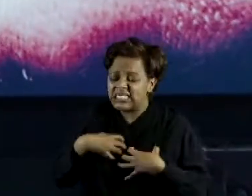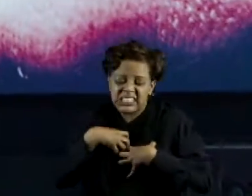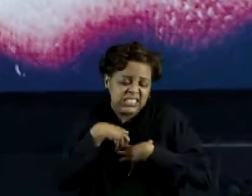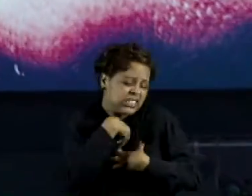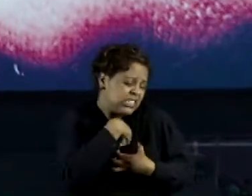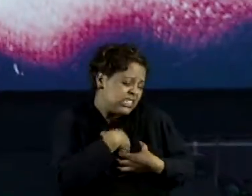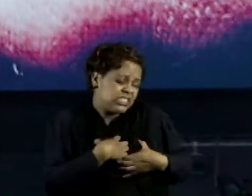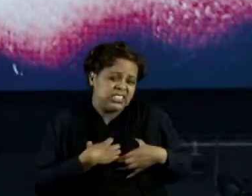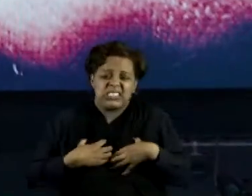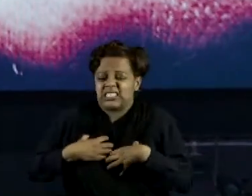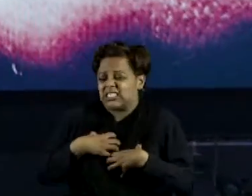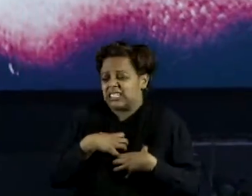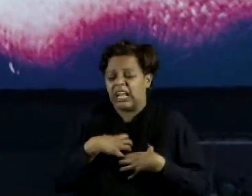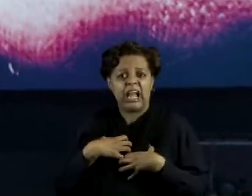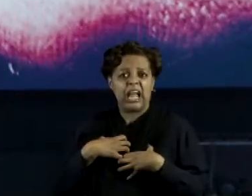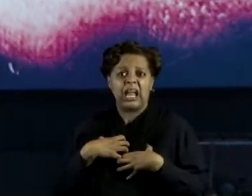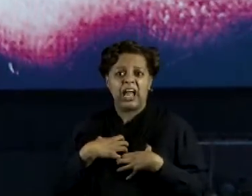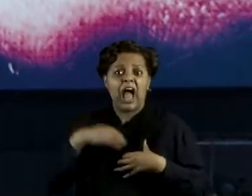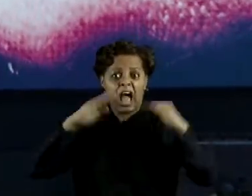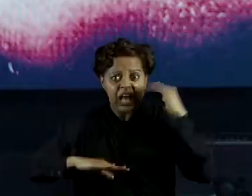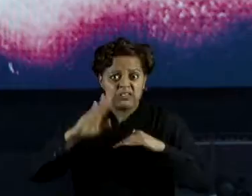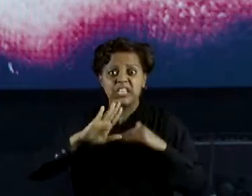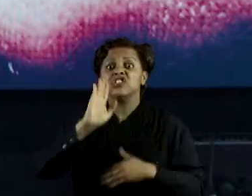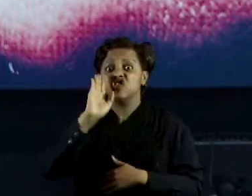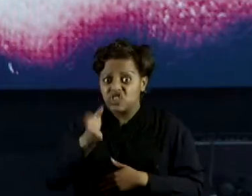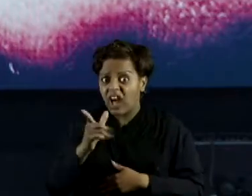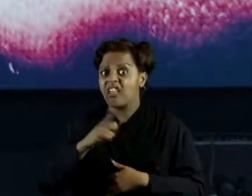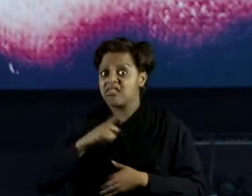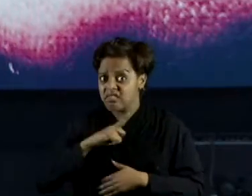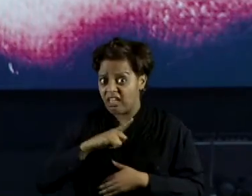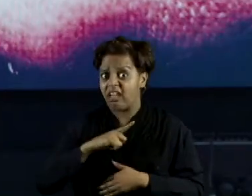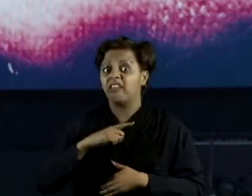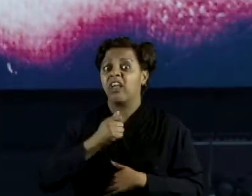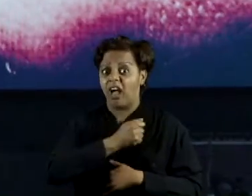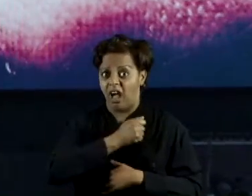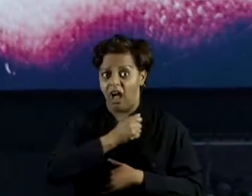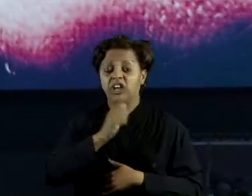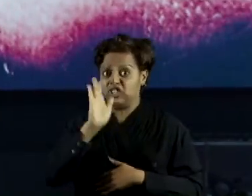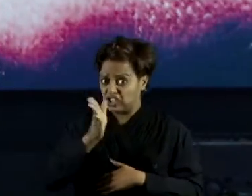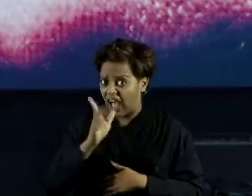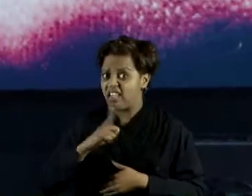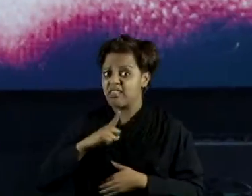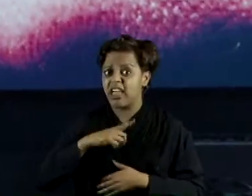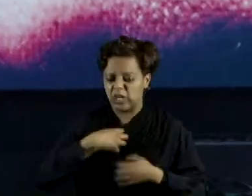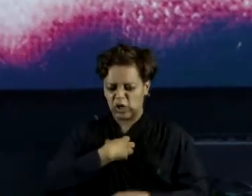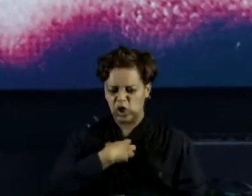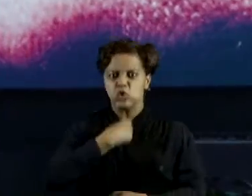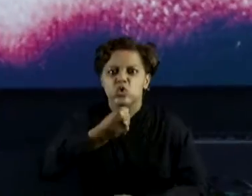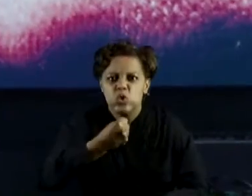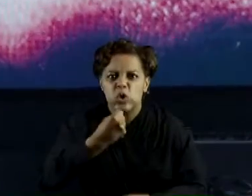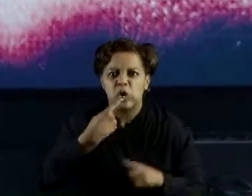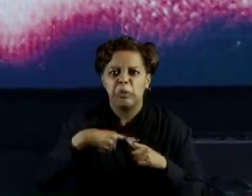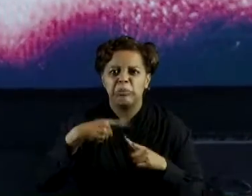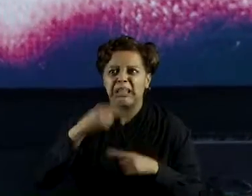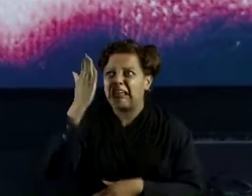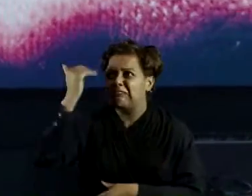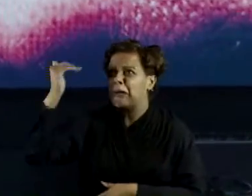artistas famosos tiram a sua própria vida. Tem overdose de drogas e daí por